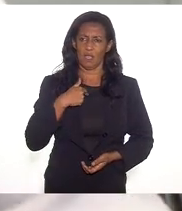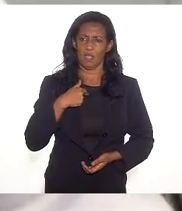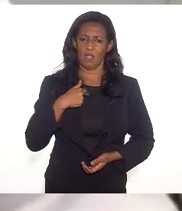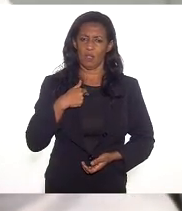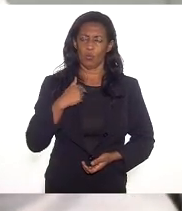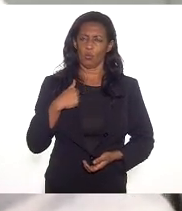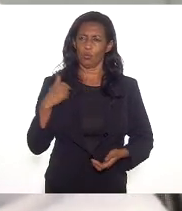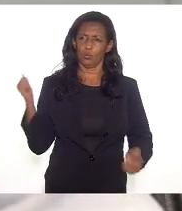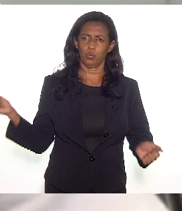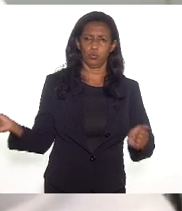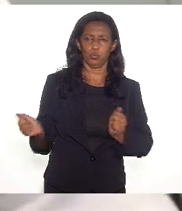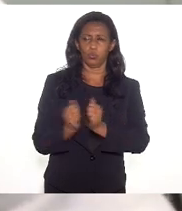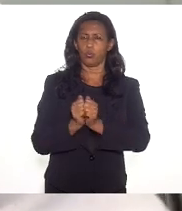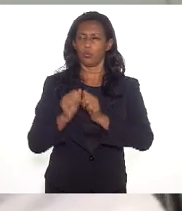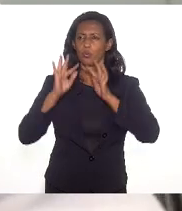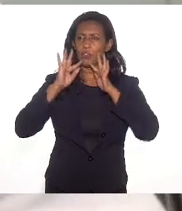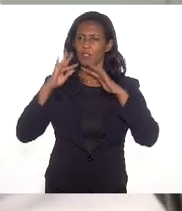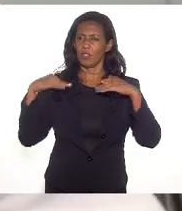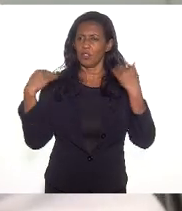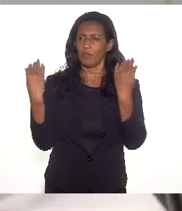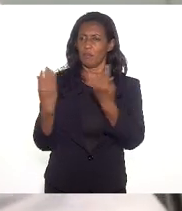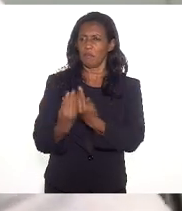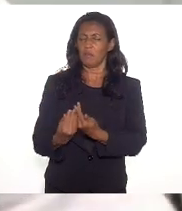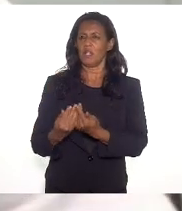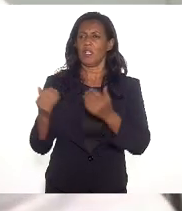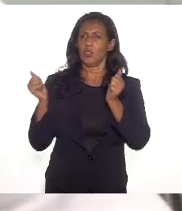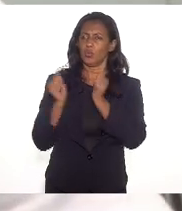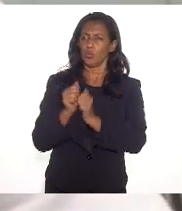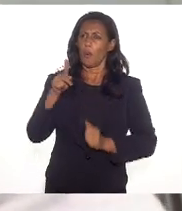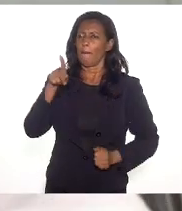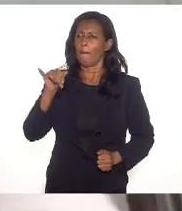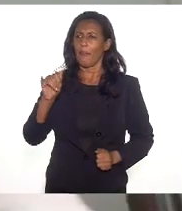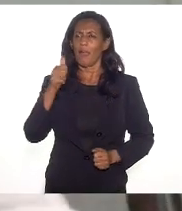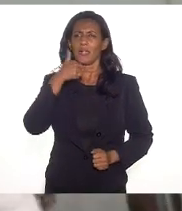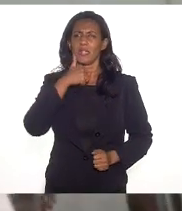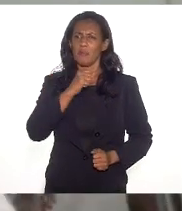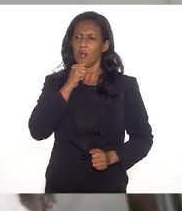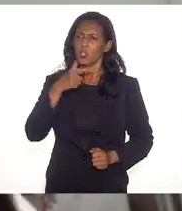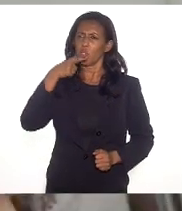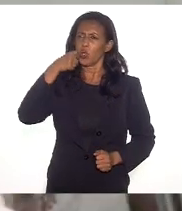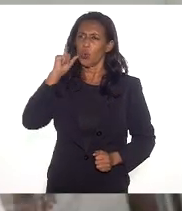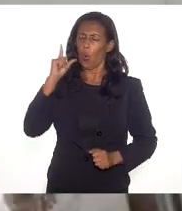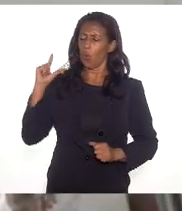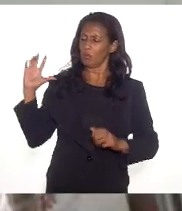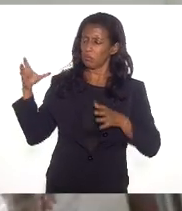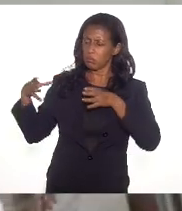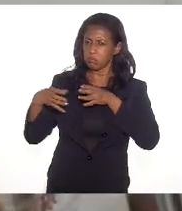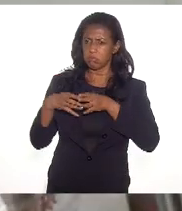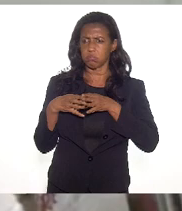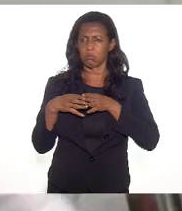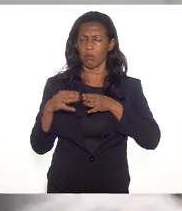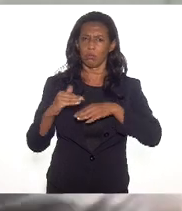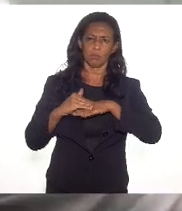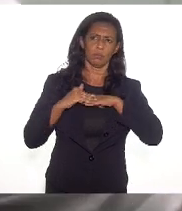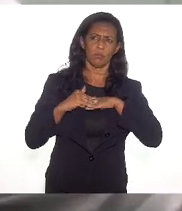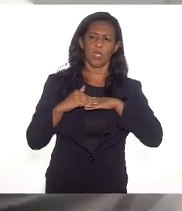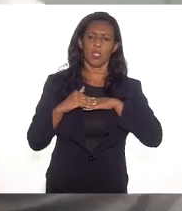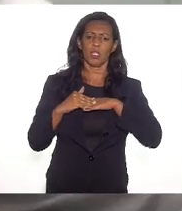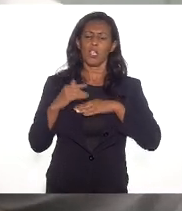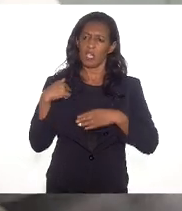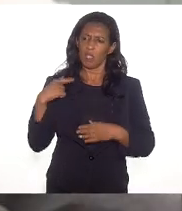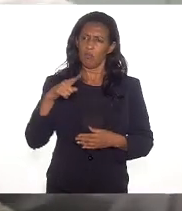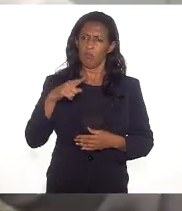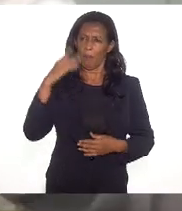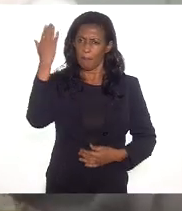incondicionalmente ao lado dessas famílias, ao lado dos pais e mães que ontem estiveram conosco, e eu estarei lá